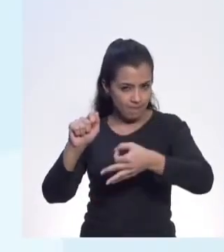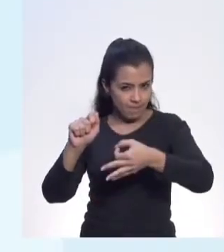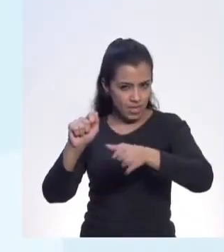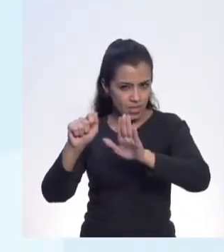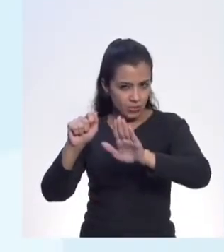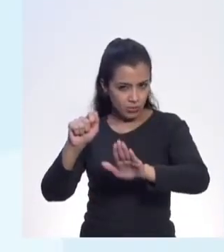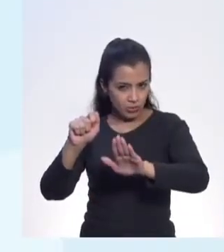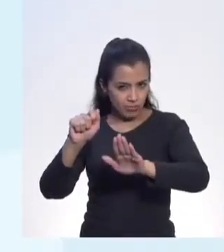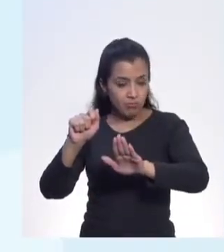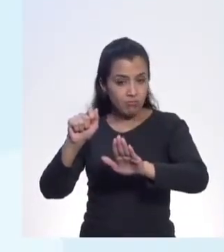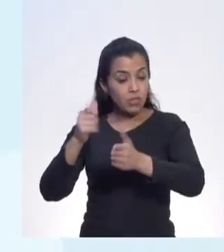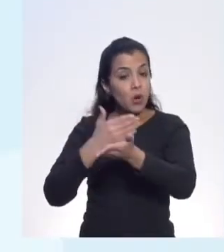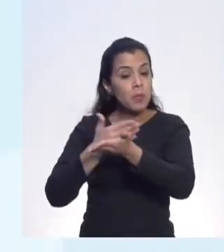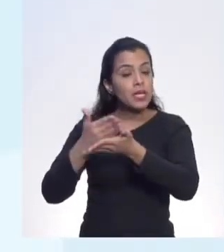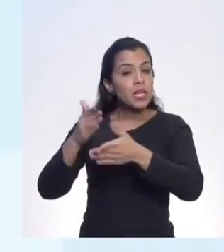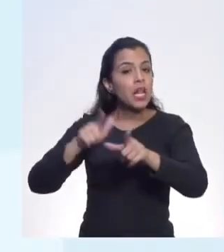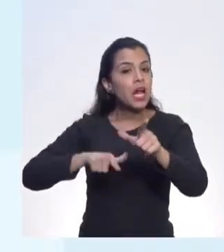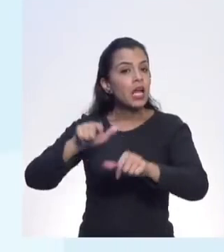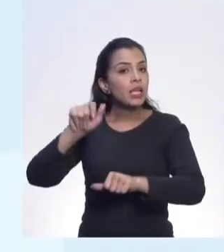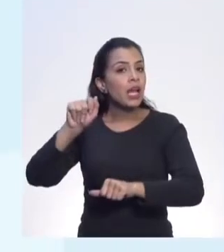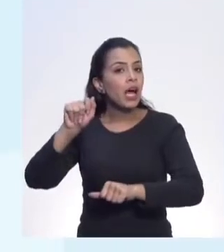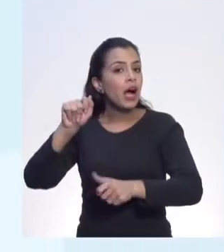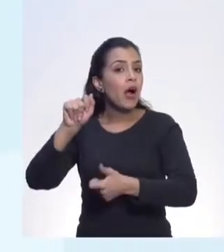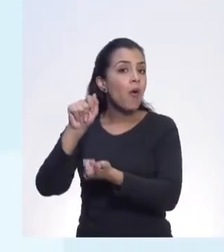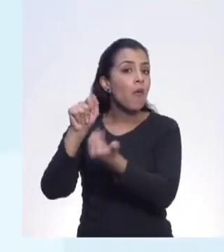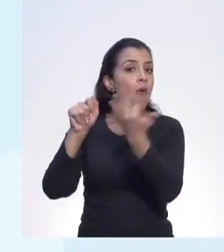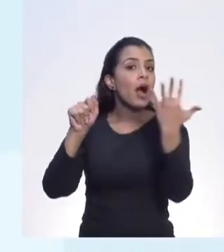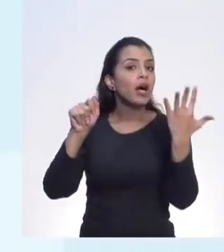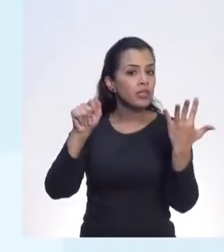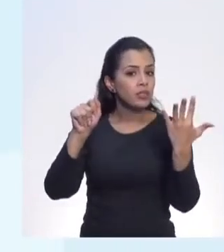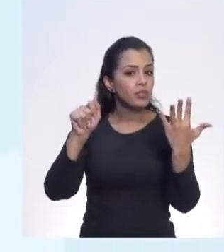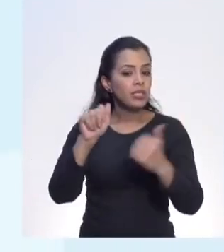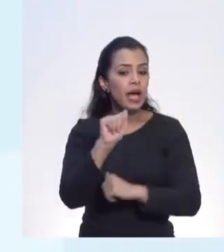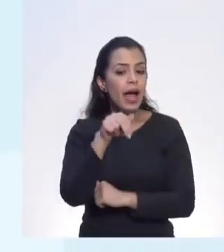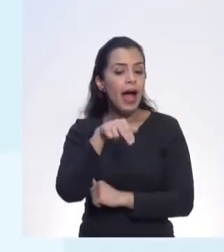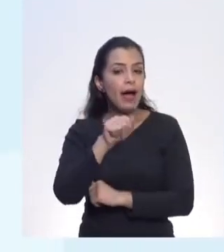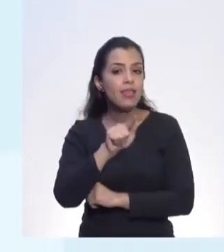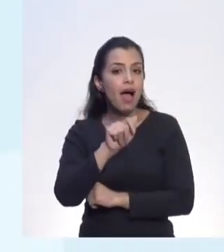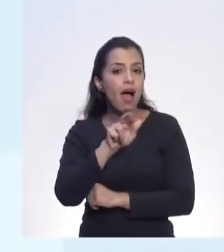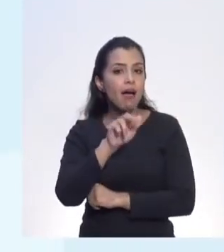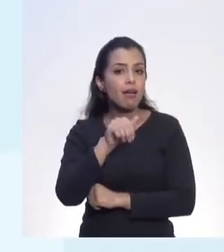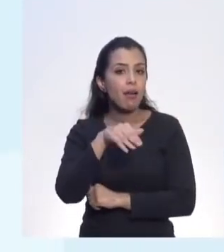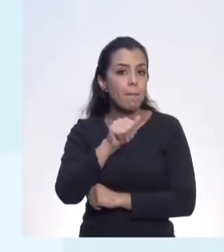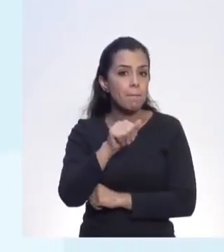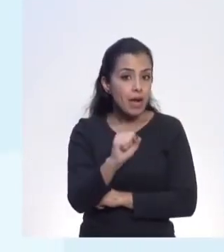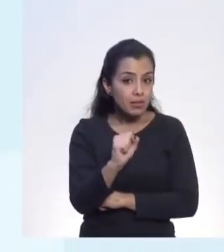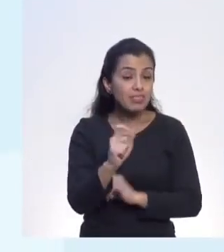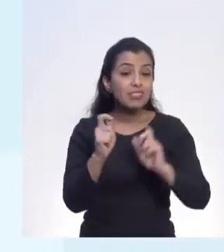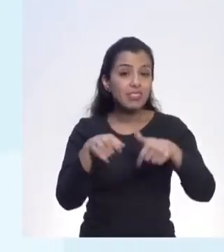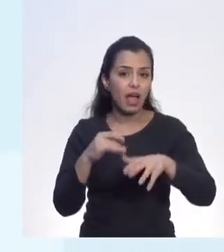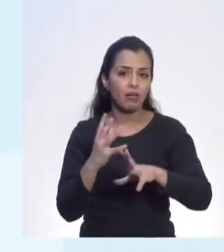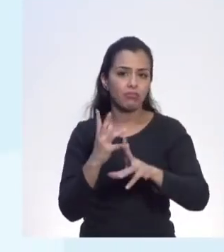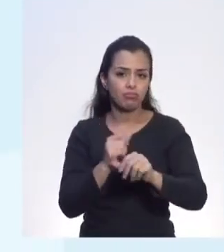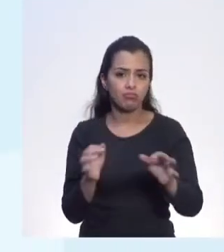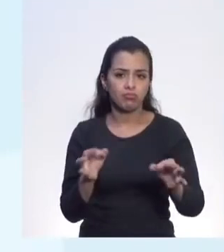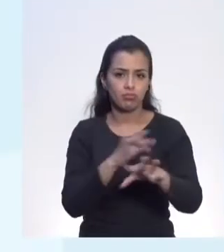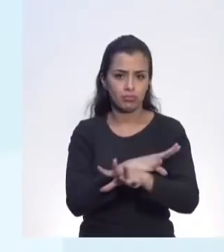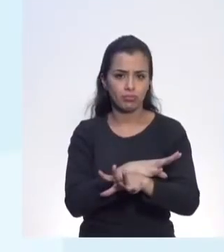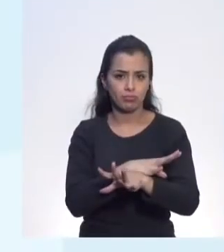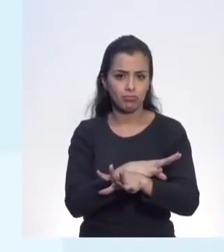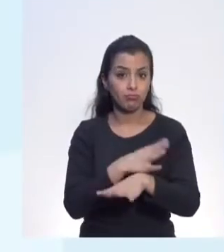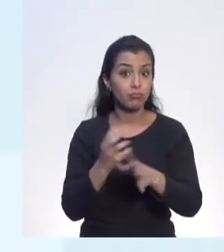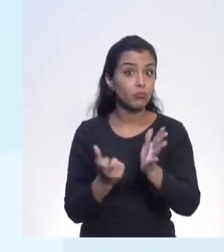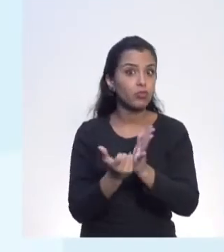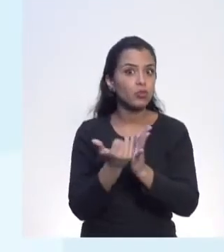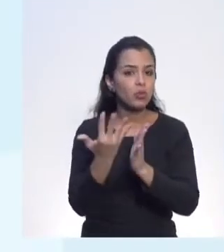Então, vai começar por A. Quantos anagramas diferentes poderemos formar? E